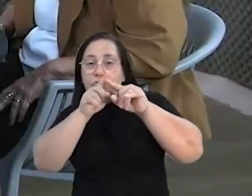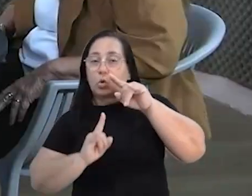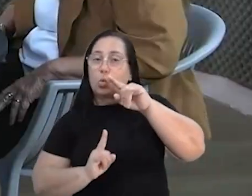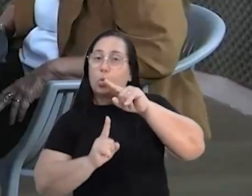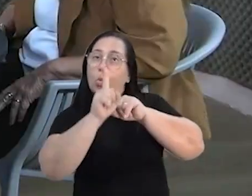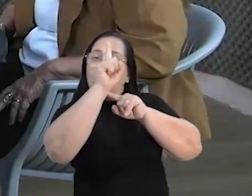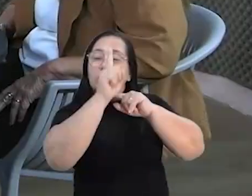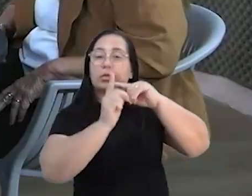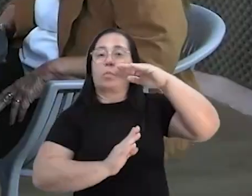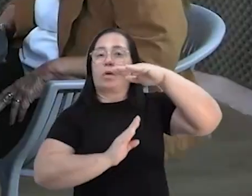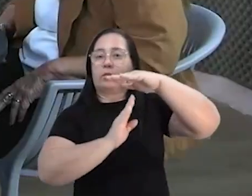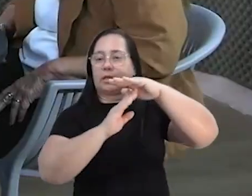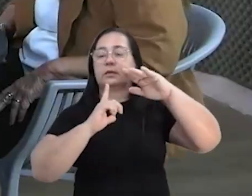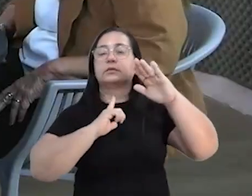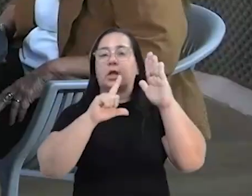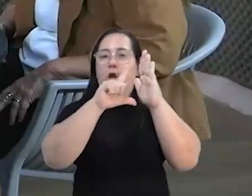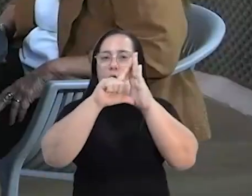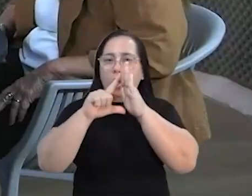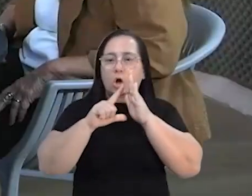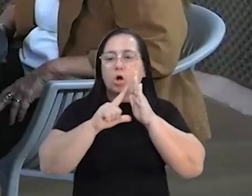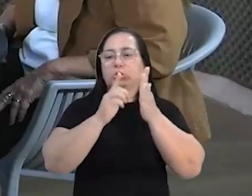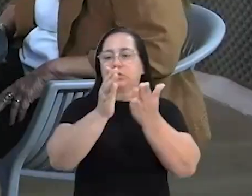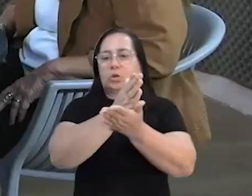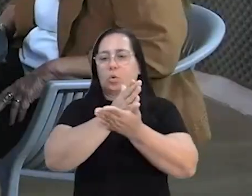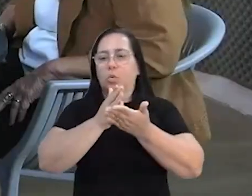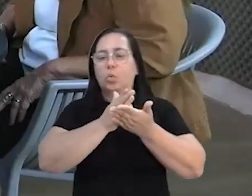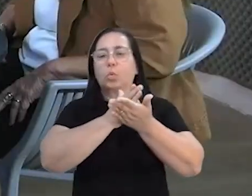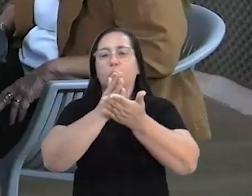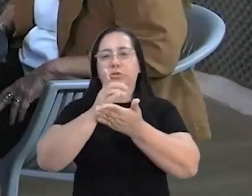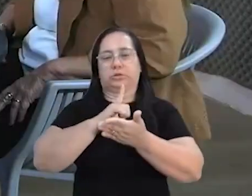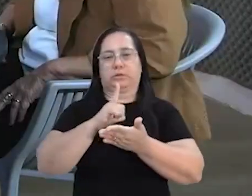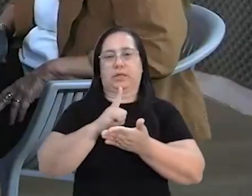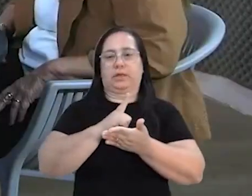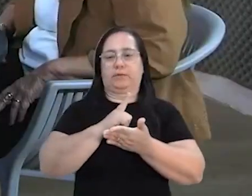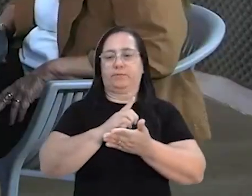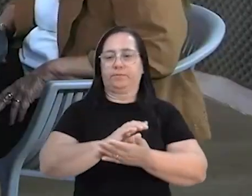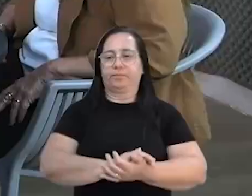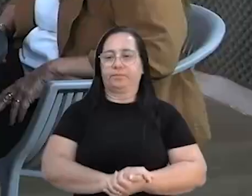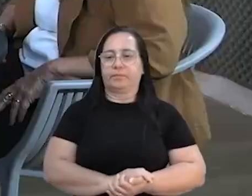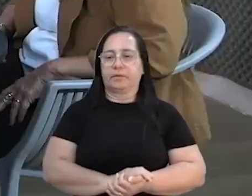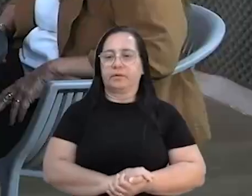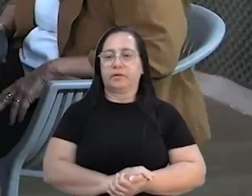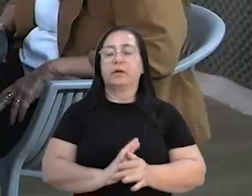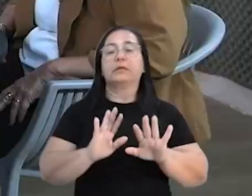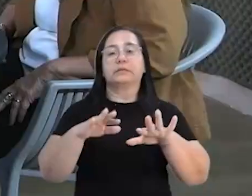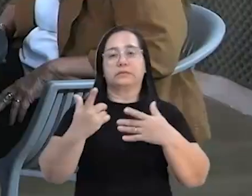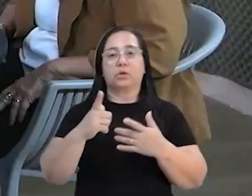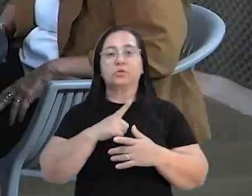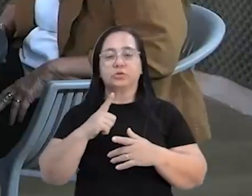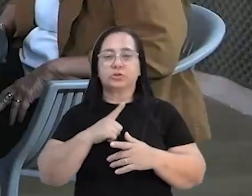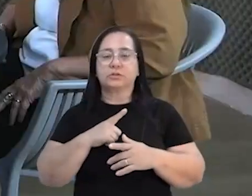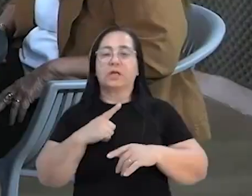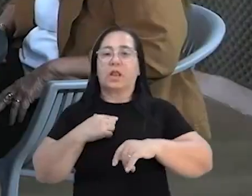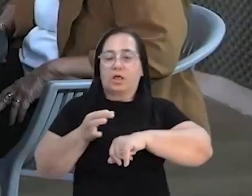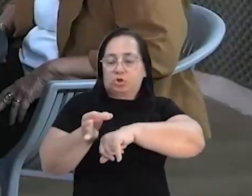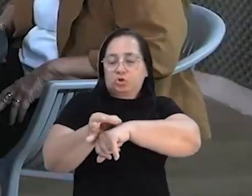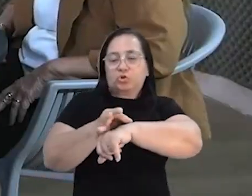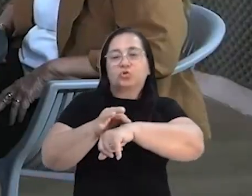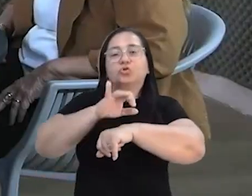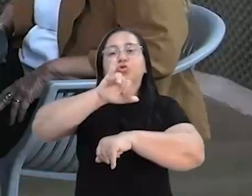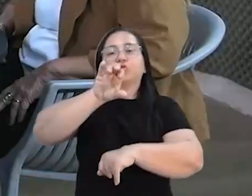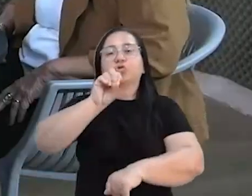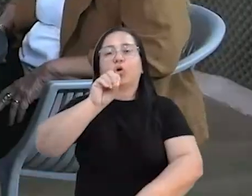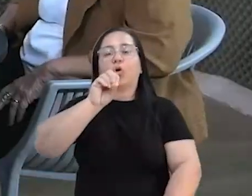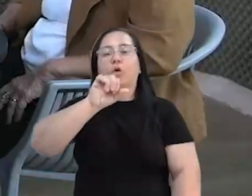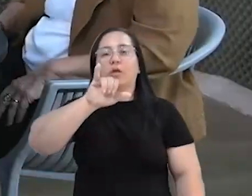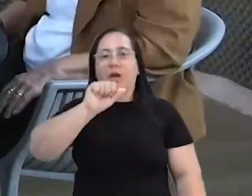andar, a gente tem algumas lojas, né? Tipo assim, algumas não, acho que 2 ou 3, alguma coisa parecida com isso. E aí tinha uma joalheria que a gente não se sentiu confortável